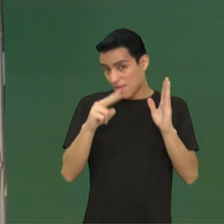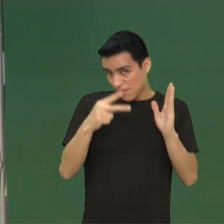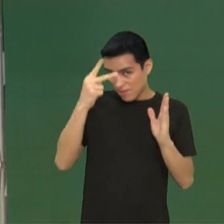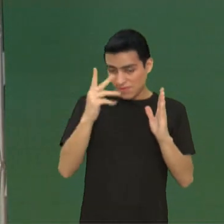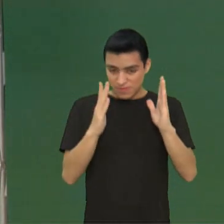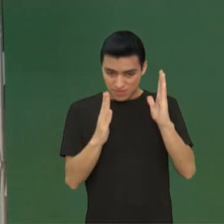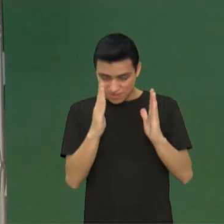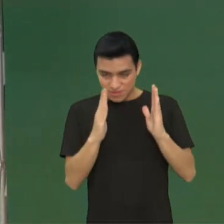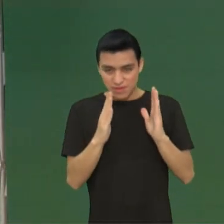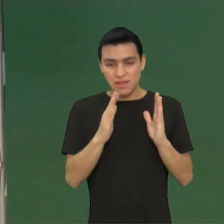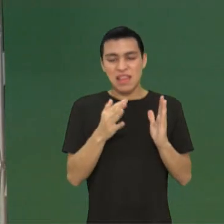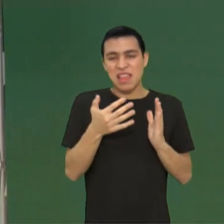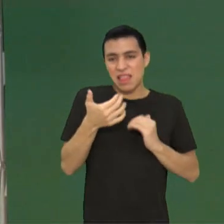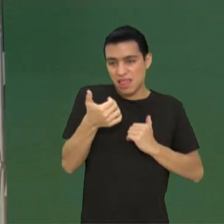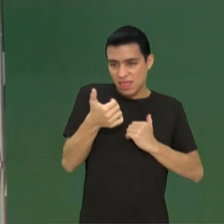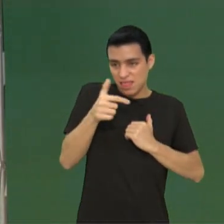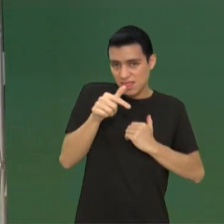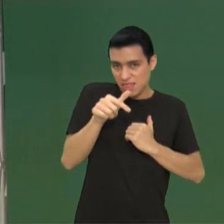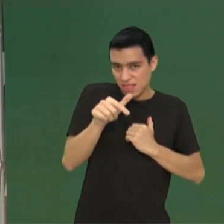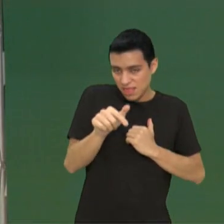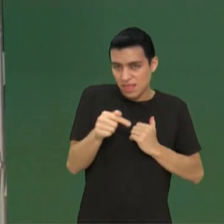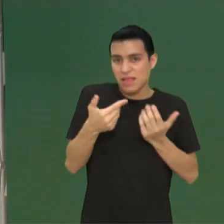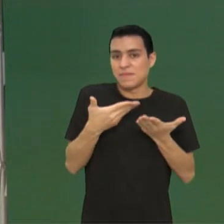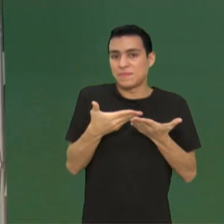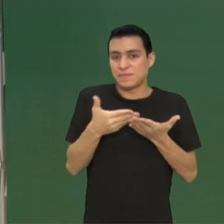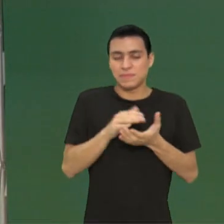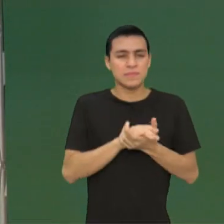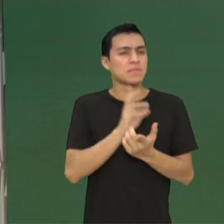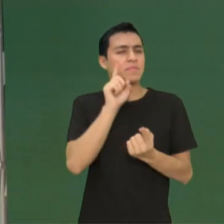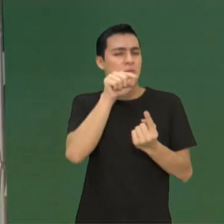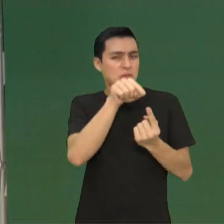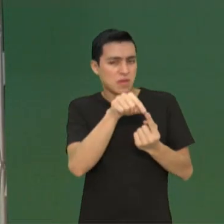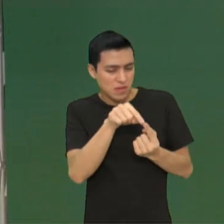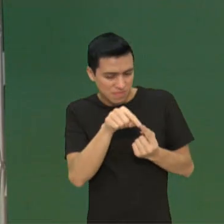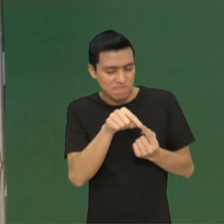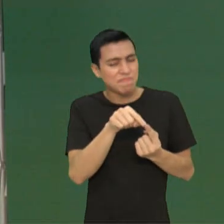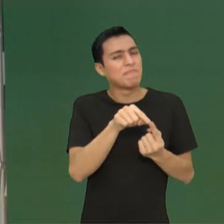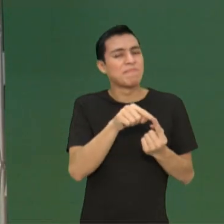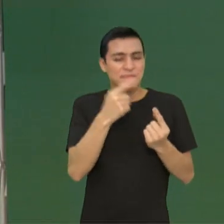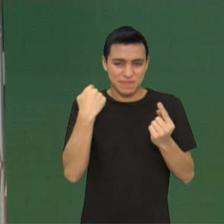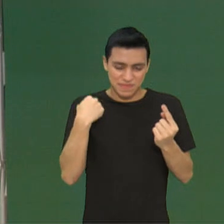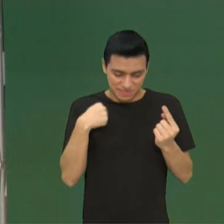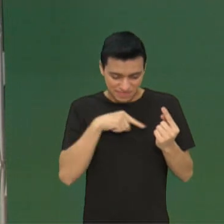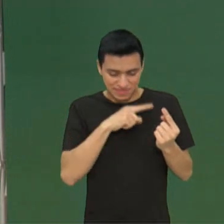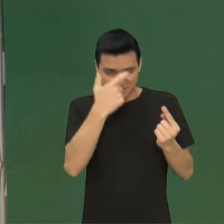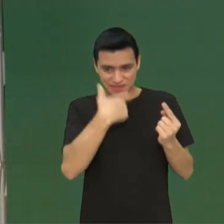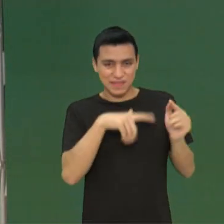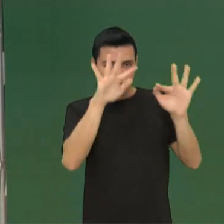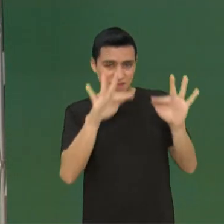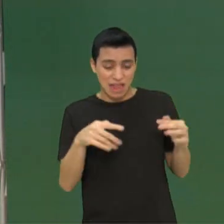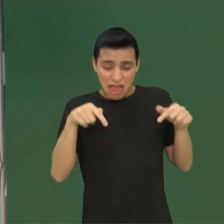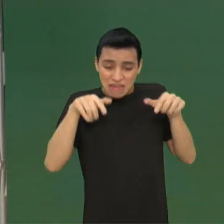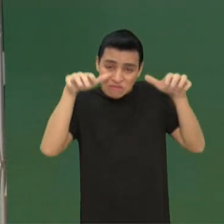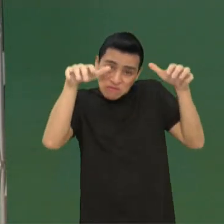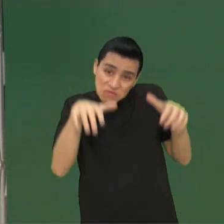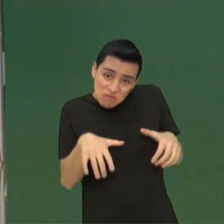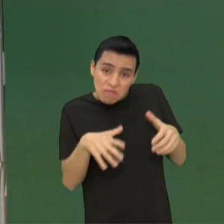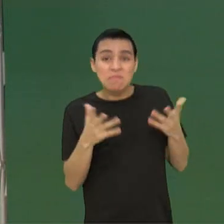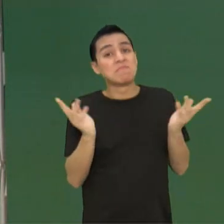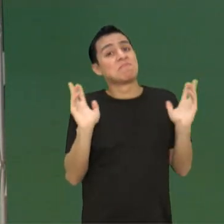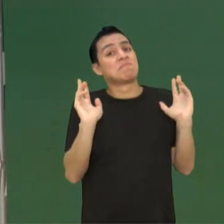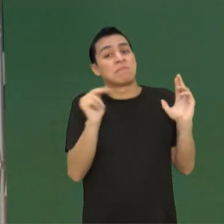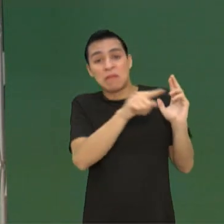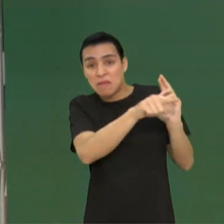Já estamos na 17ª aula. Objetivos: ser feliz. Aqui está chovendo, não sei na tua cidade, isso está melhorando para a gente